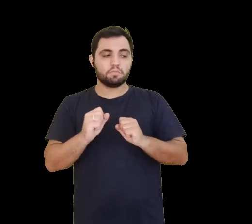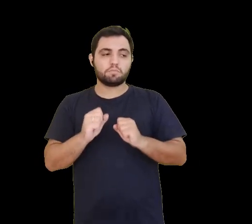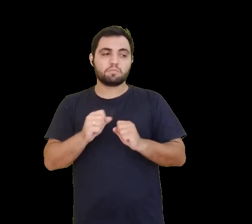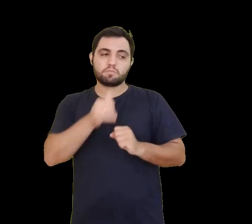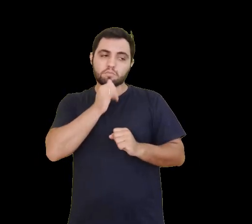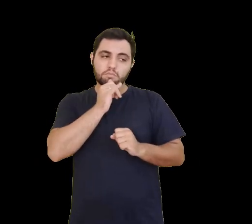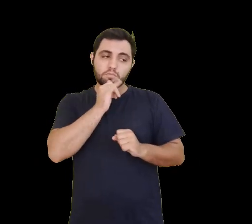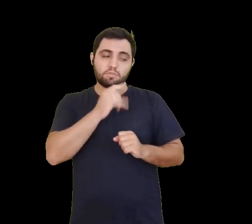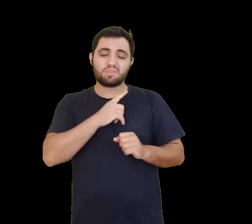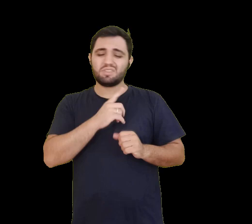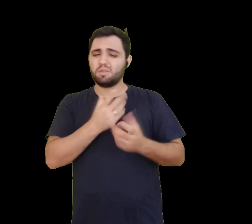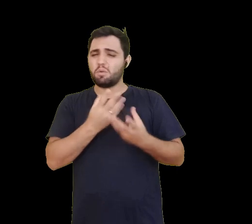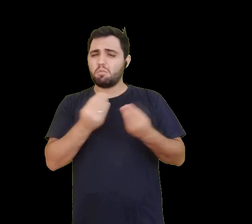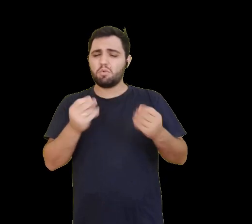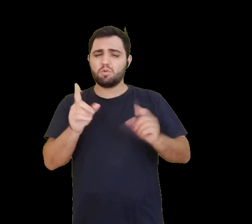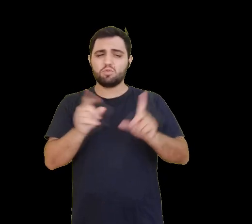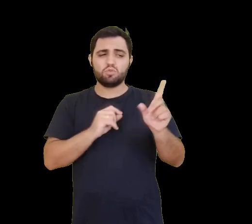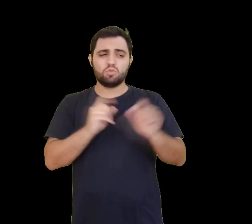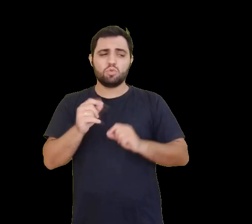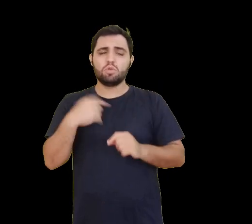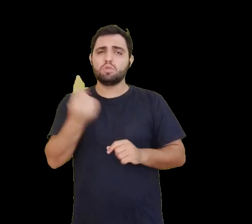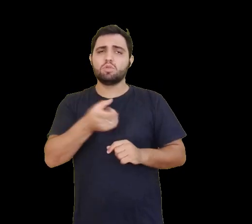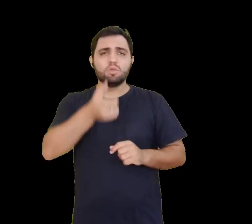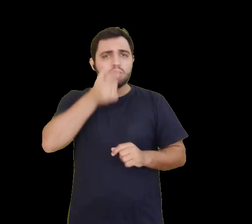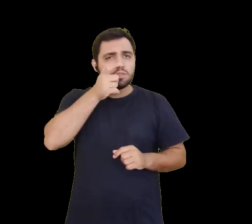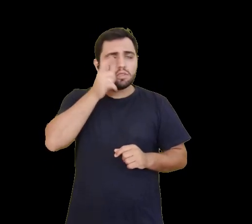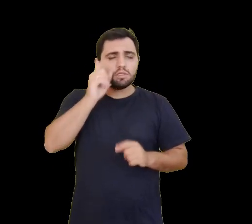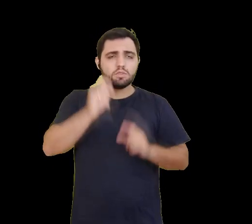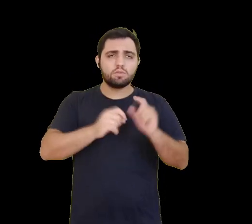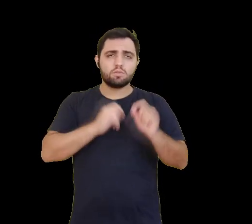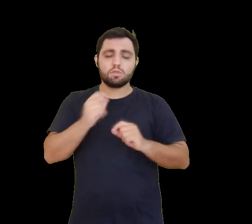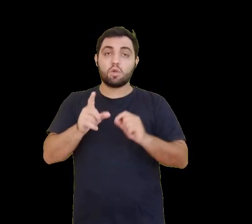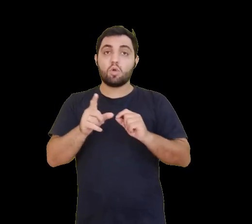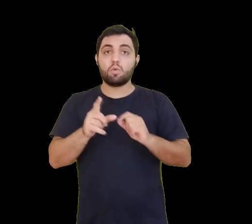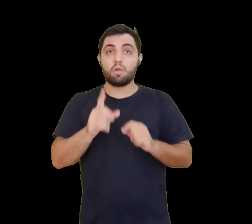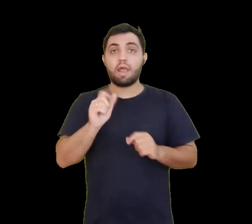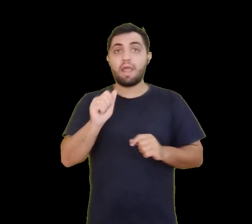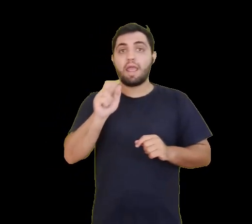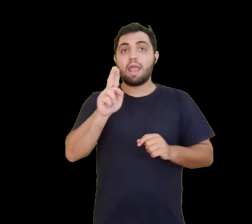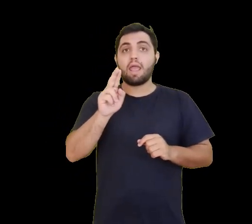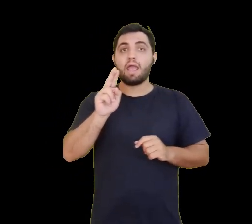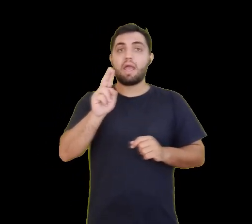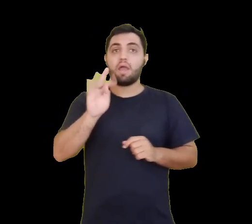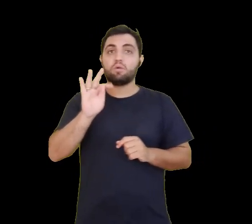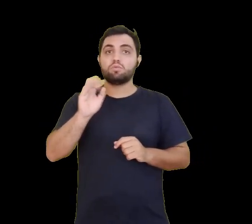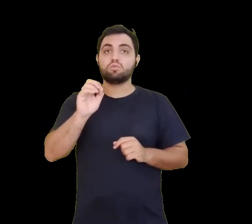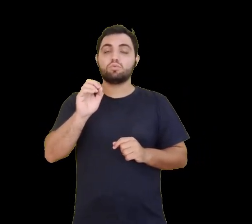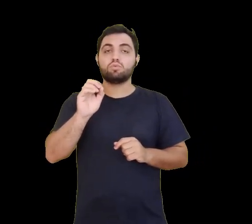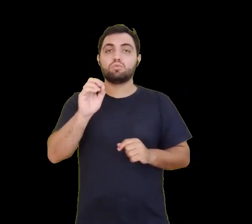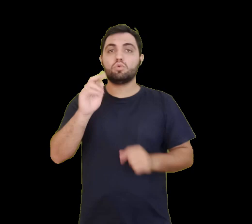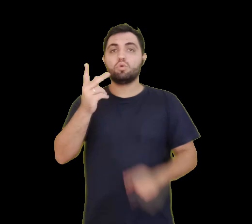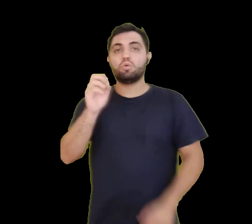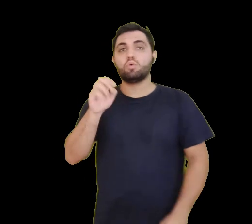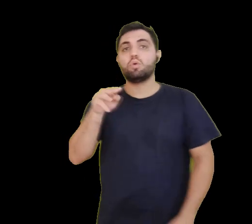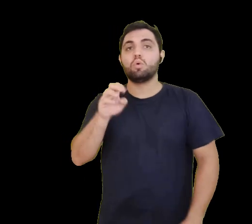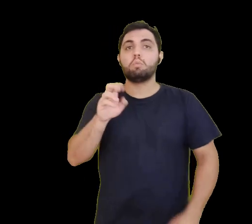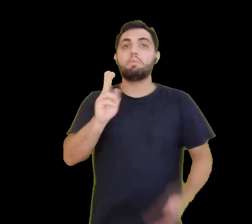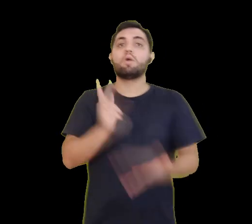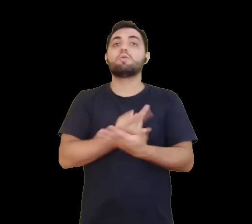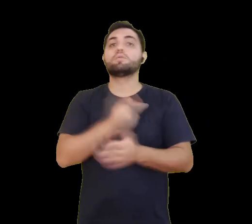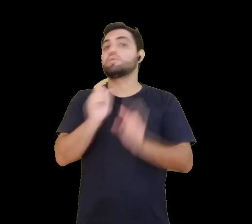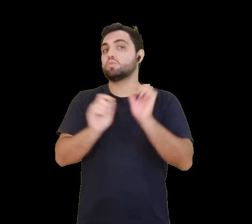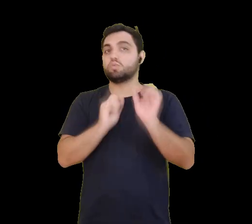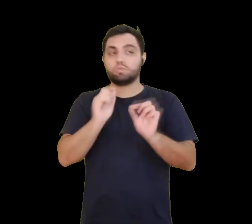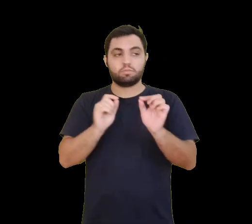ter várias opções aqui. E o que nos interessa é essa opção Auto Home. Eu vou apertar essa opção para você ver o que vai acontecer.